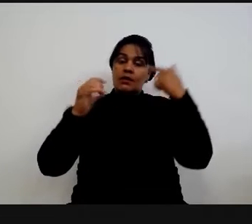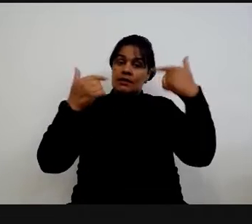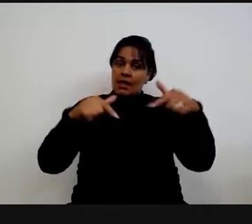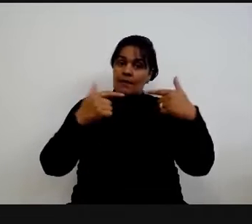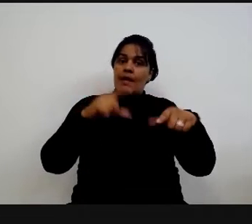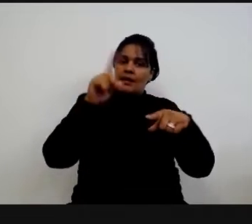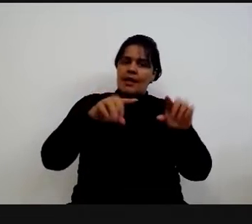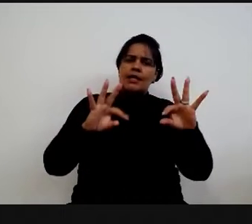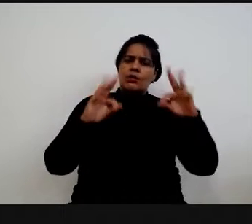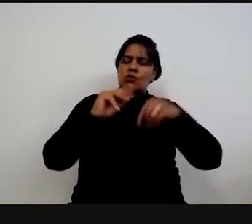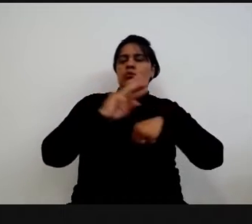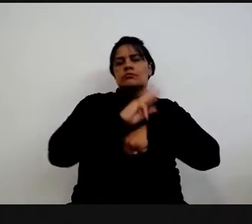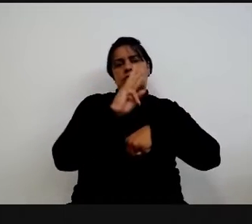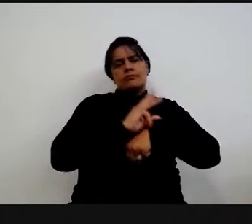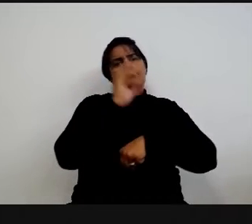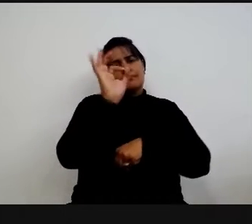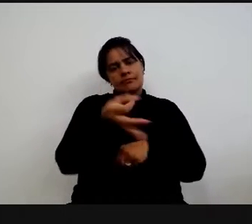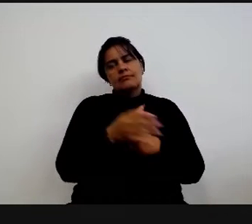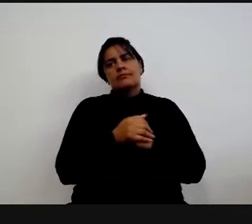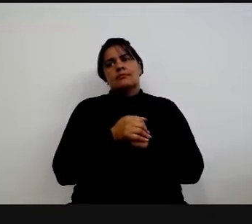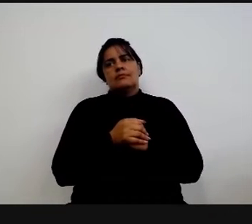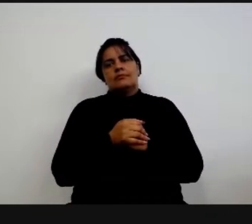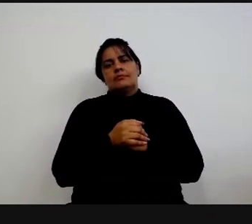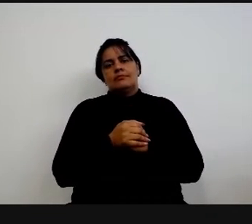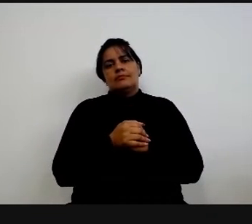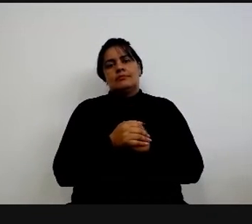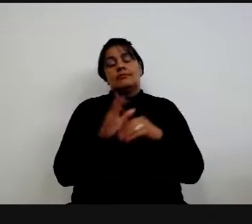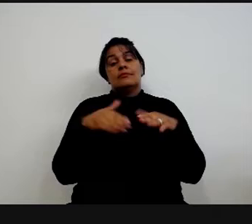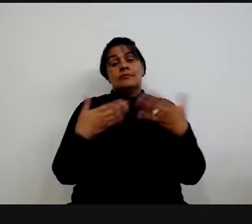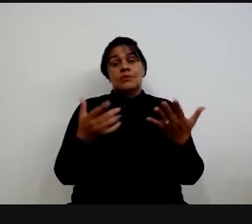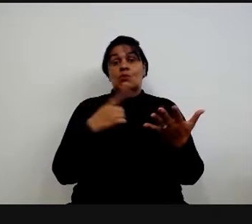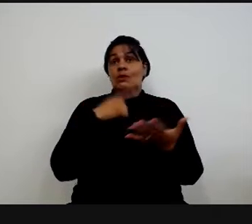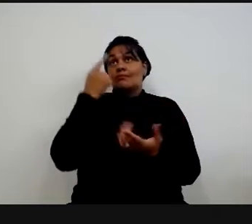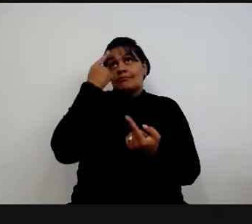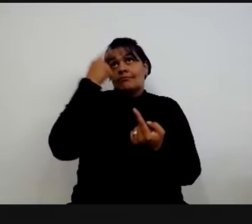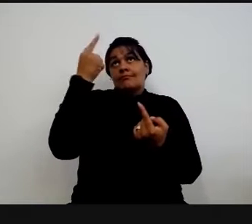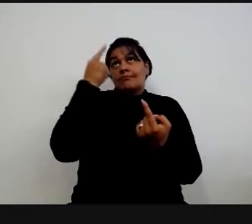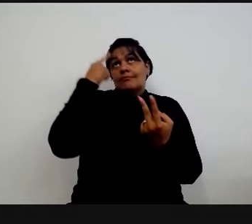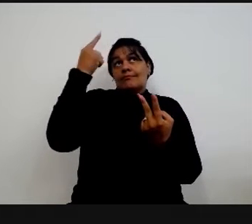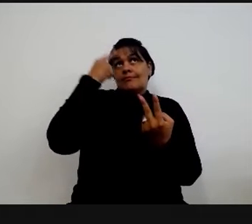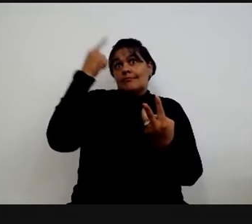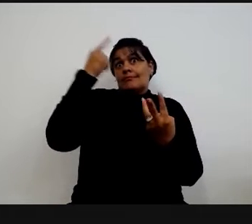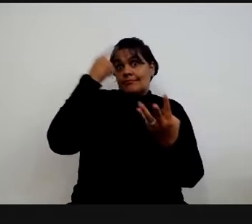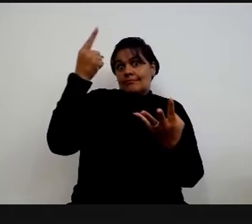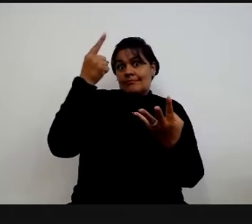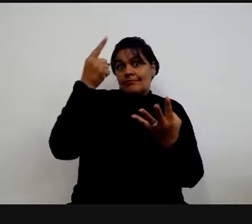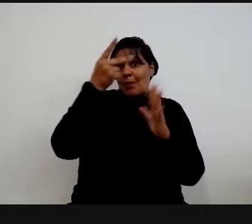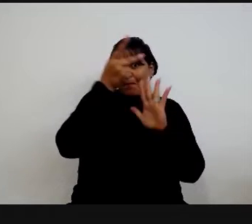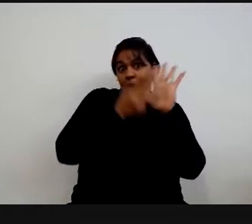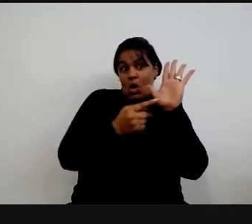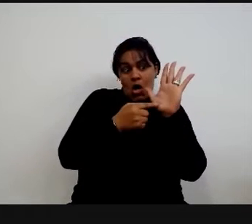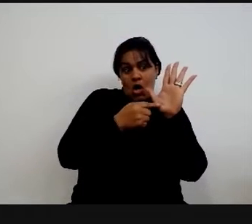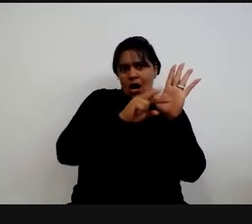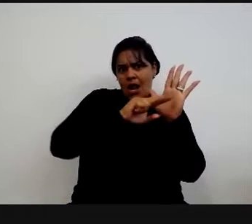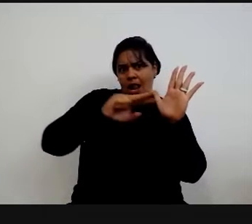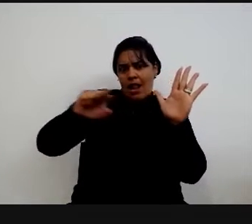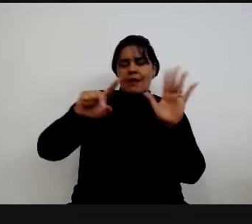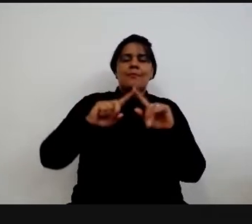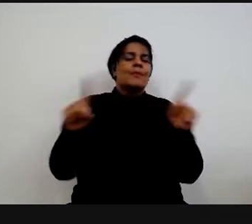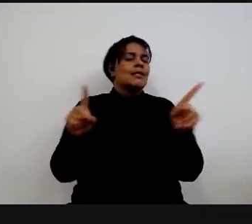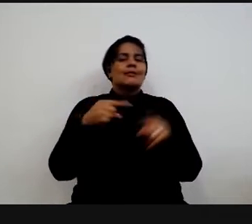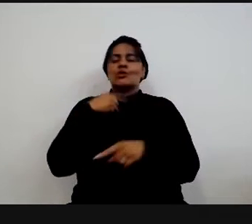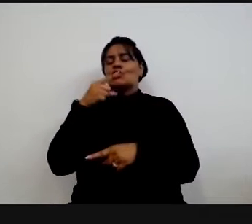servidores terceirizados. Então, a gente tem muitas ideias, muitos projetos, mas muitos a gente não